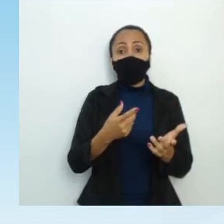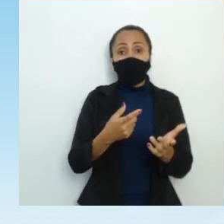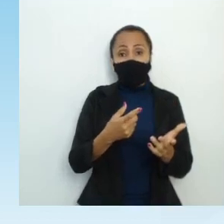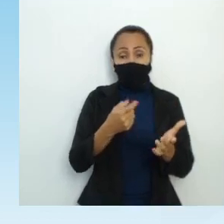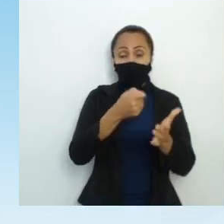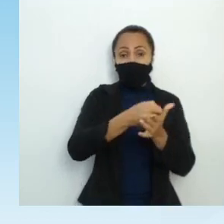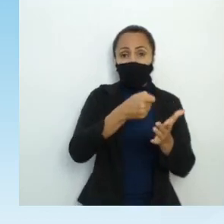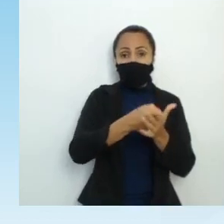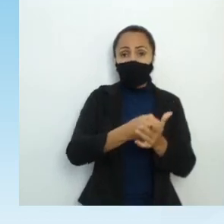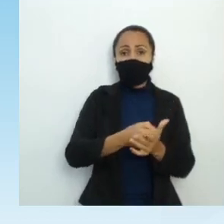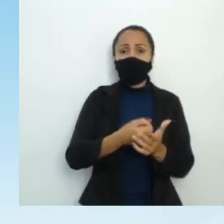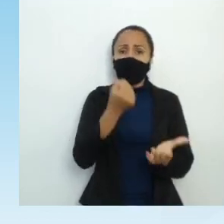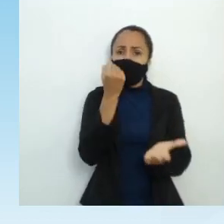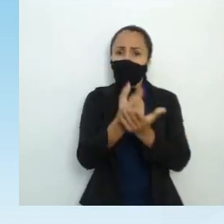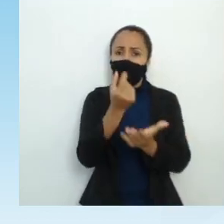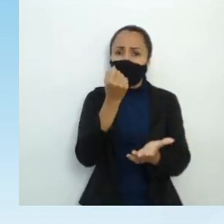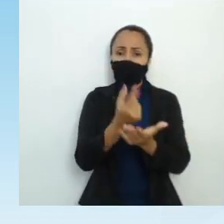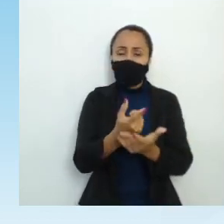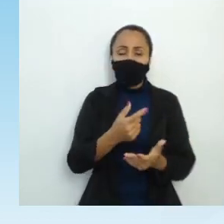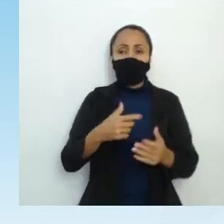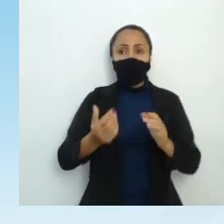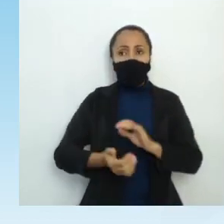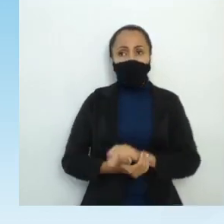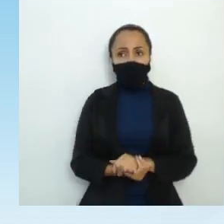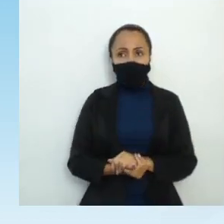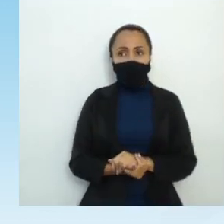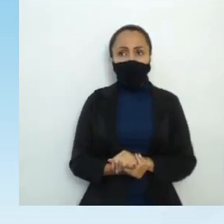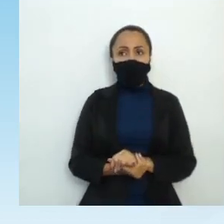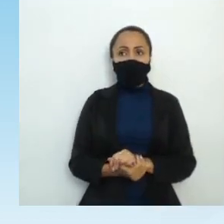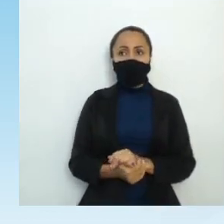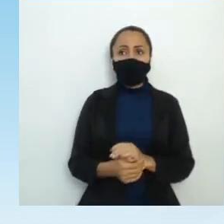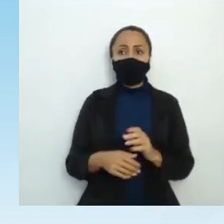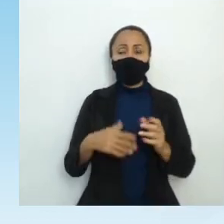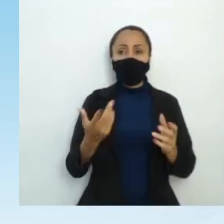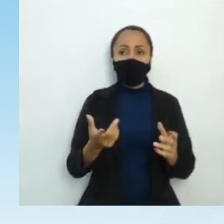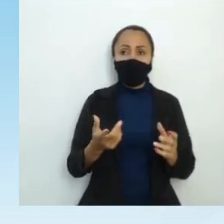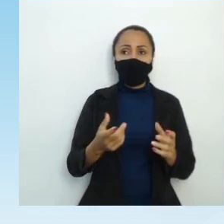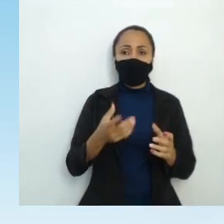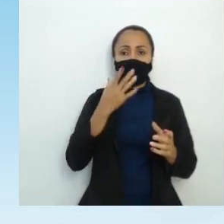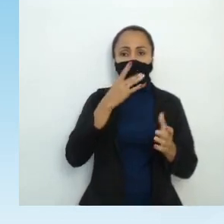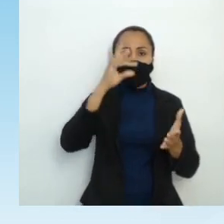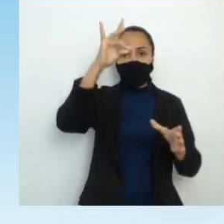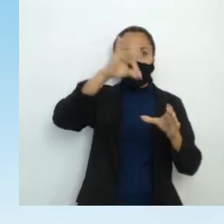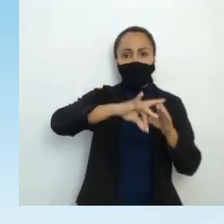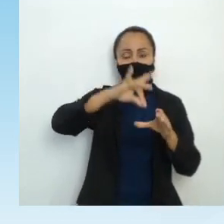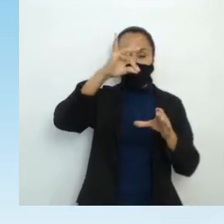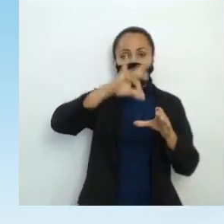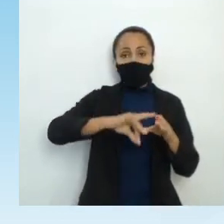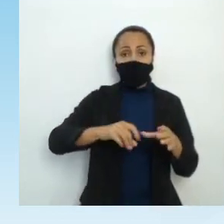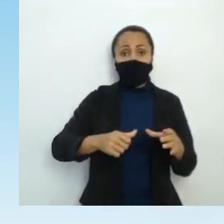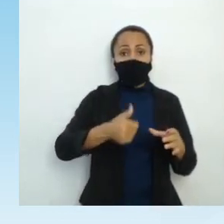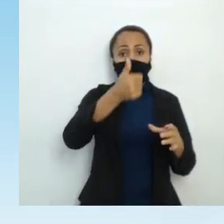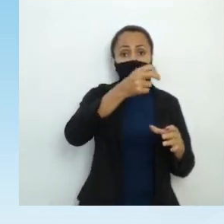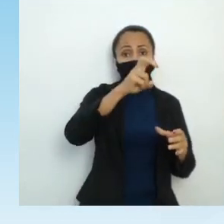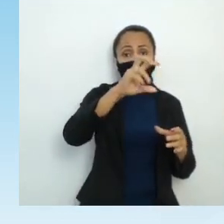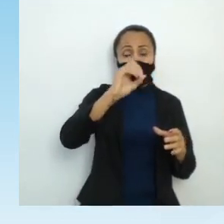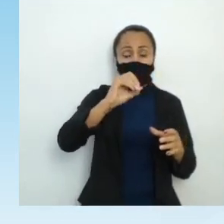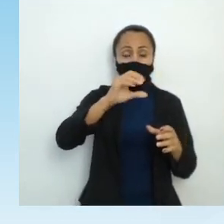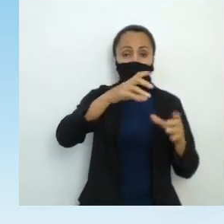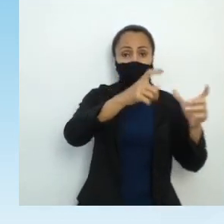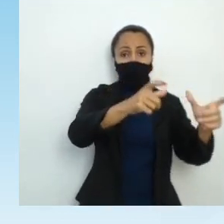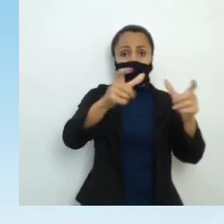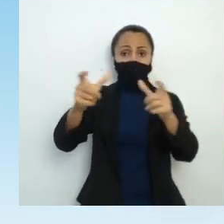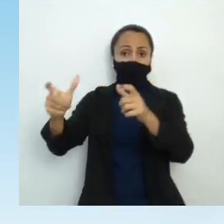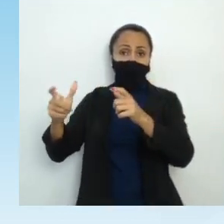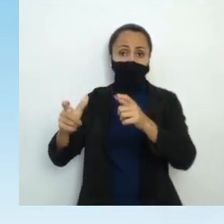vai chatear a galera. E como resposta, o pessoal da América do Norte vai jogar os chás, vai saquear aí 150 colonos, vai saquear um